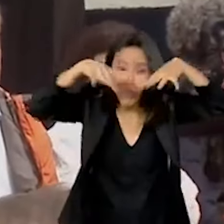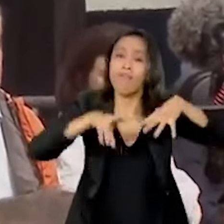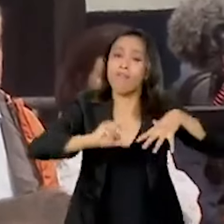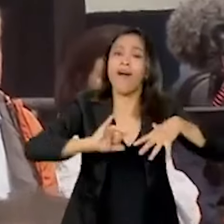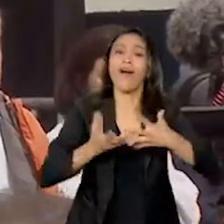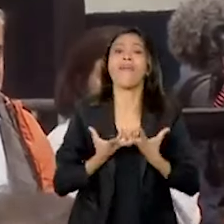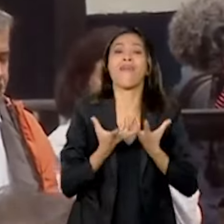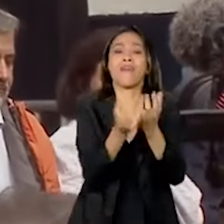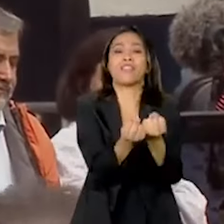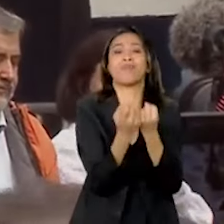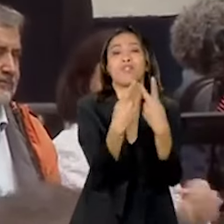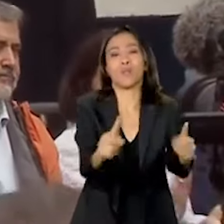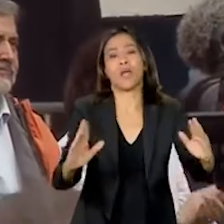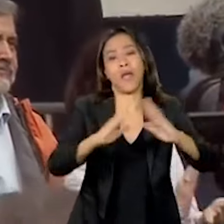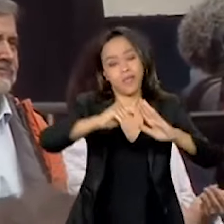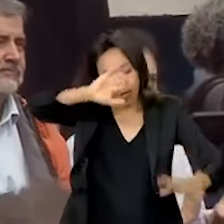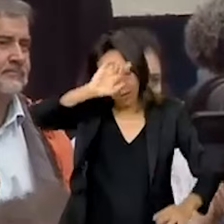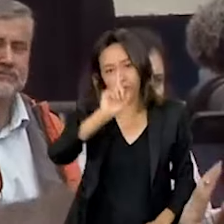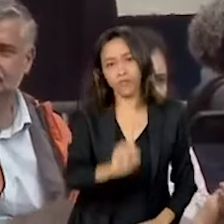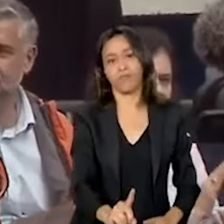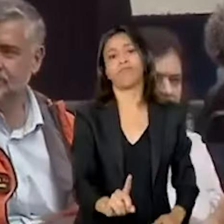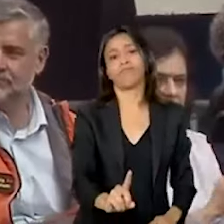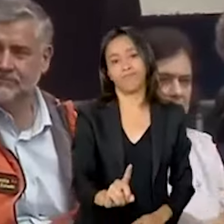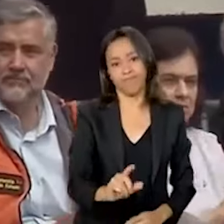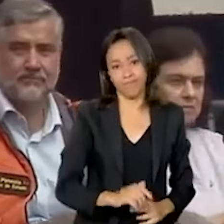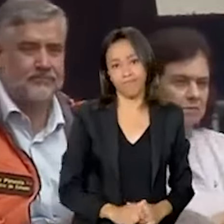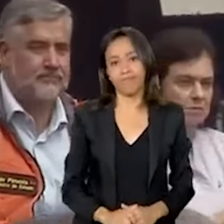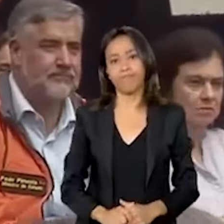casa que eles têm direito.